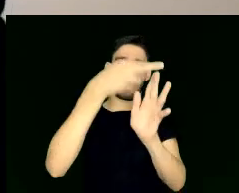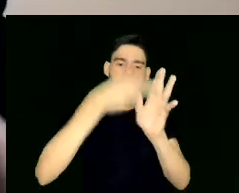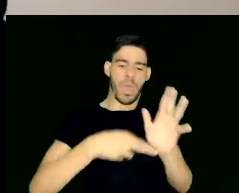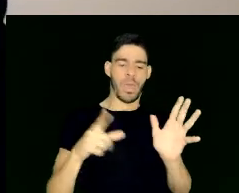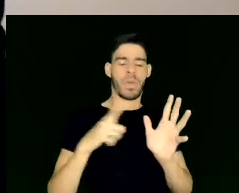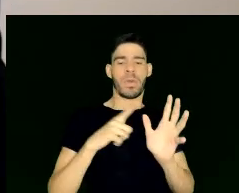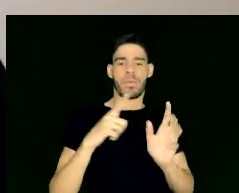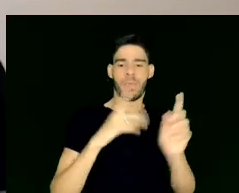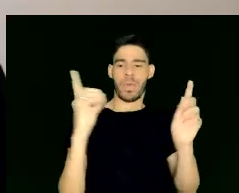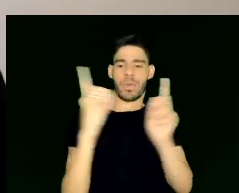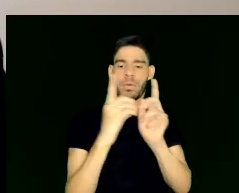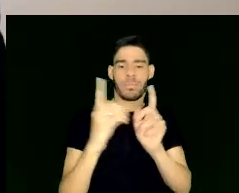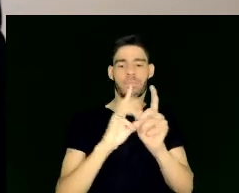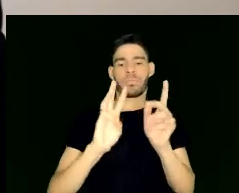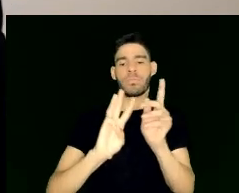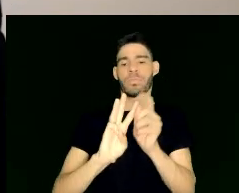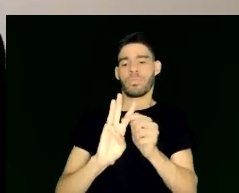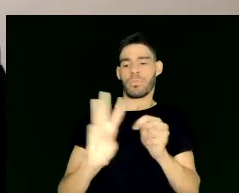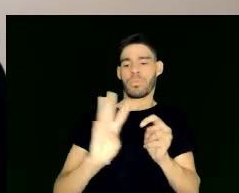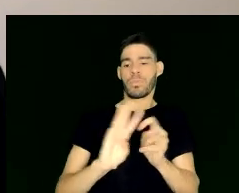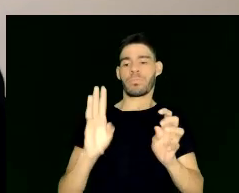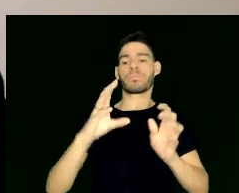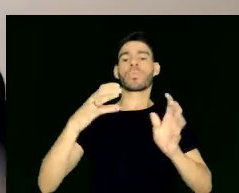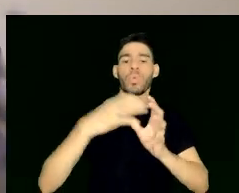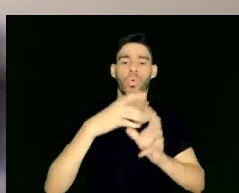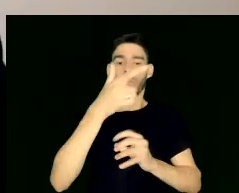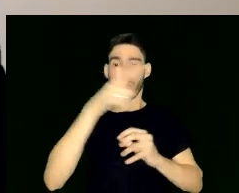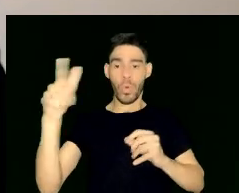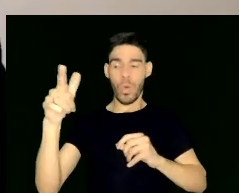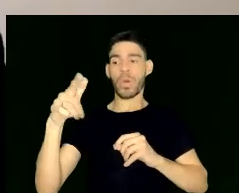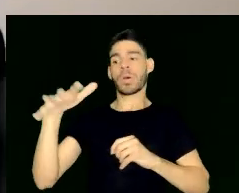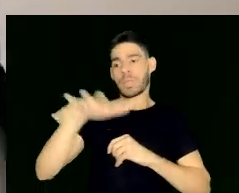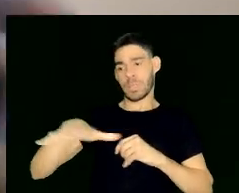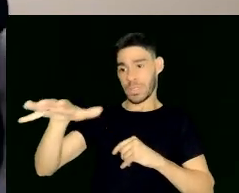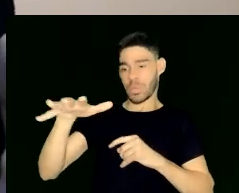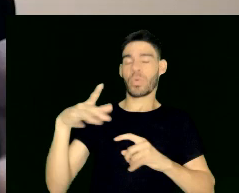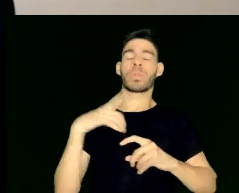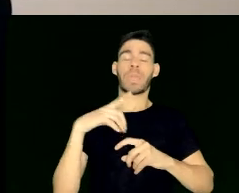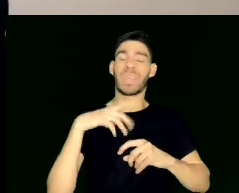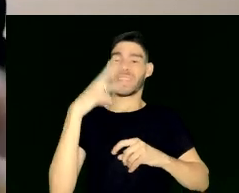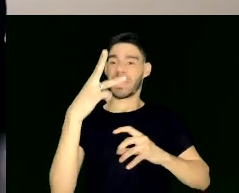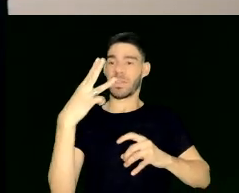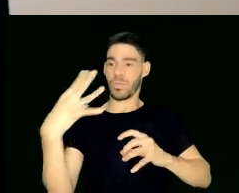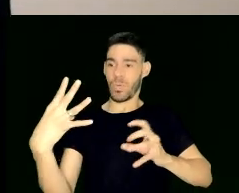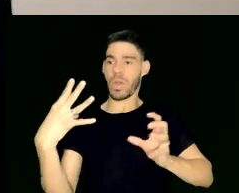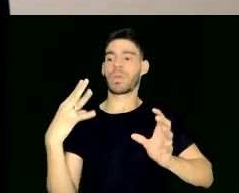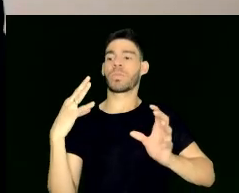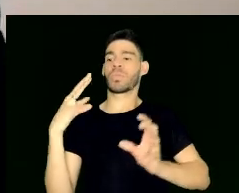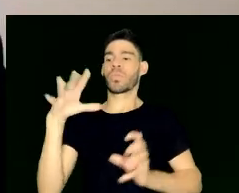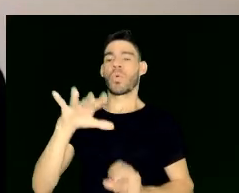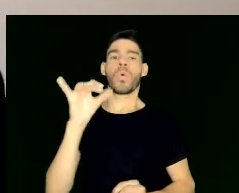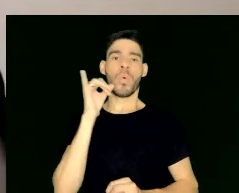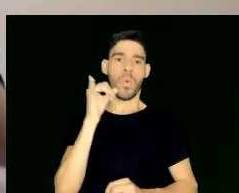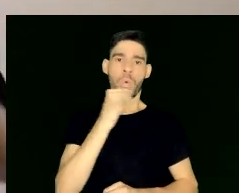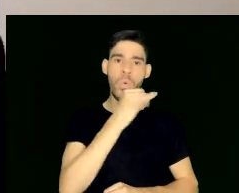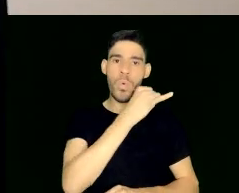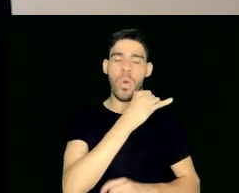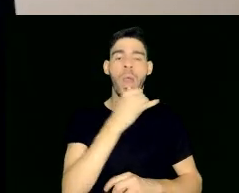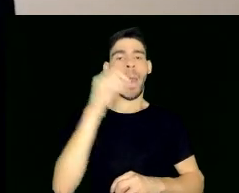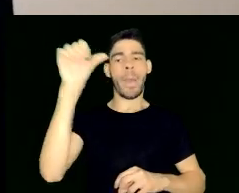um subsistema de atendimento aos indígenas. E o DISEI, desses 34, o DISEI dos Yanomamis é dos